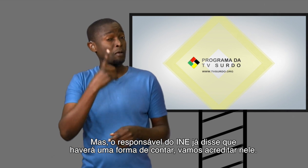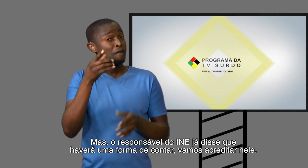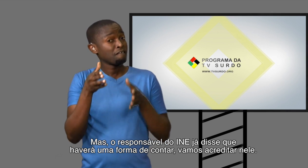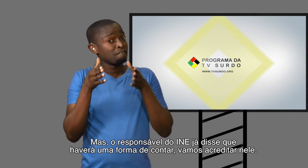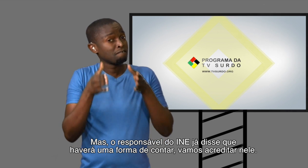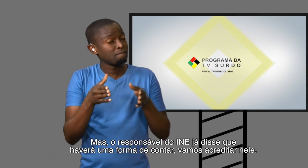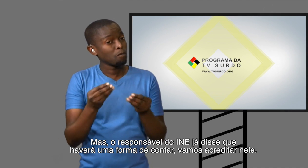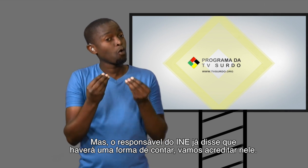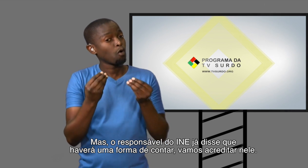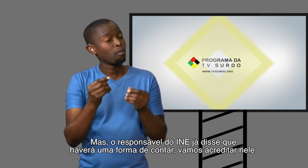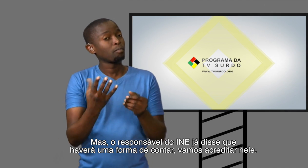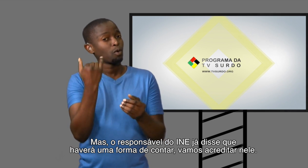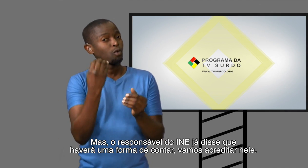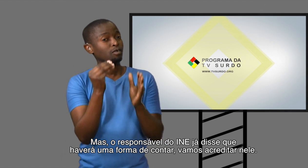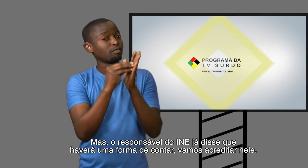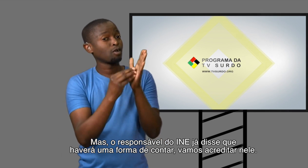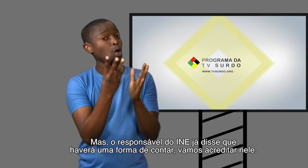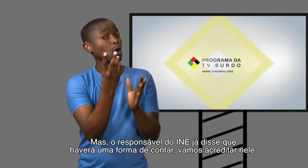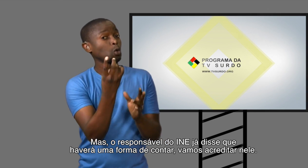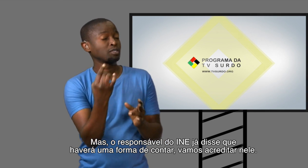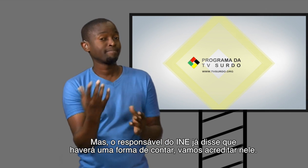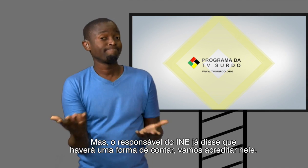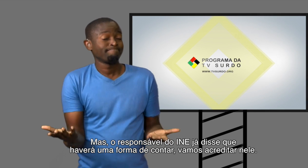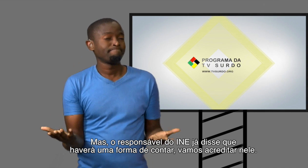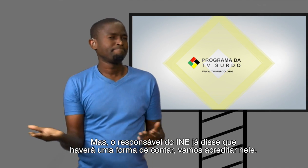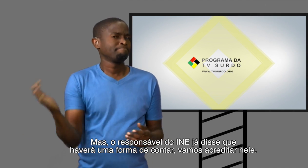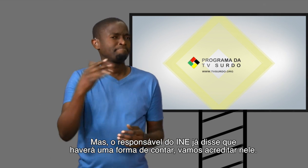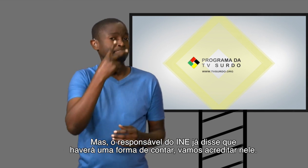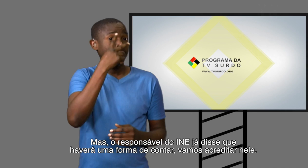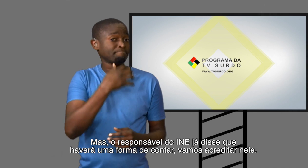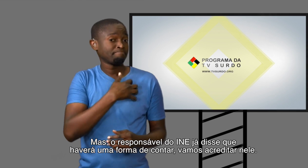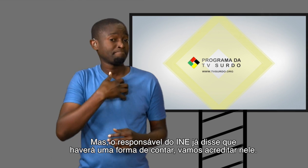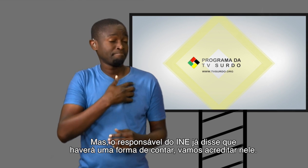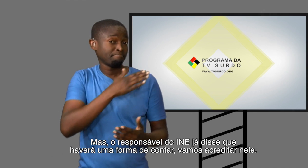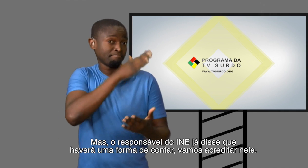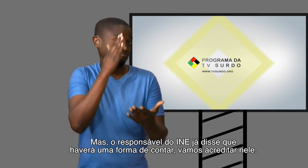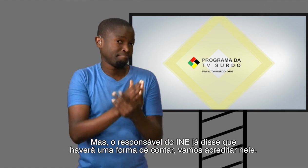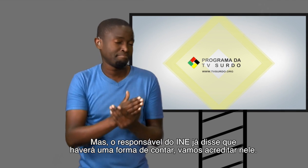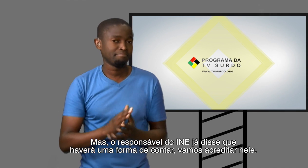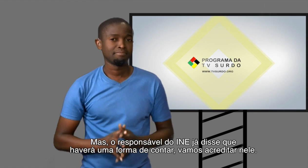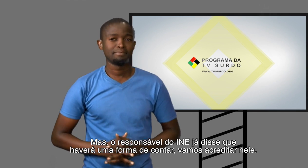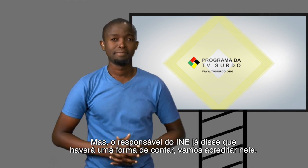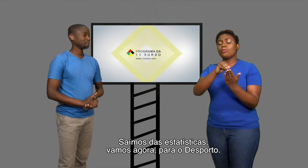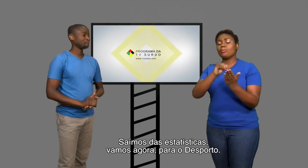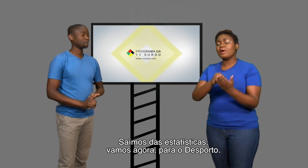haverá uma forma de contar. Vamos acreditar nele.